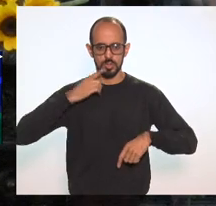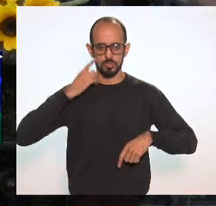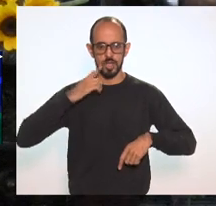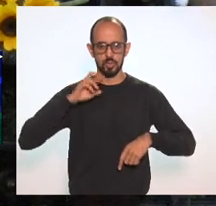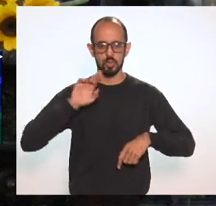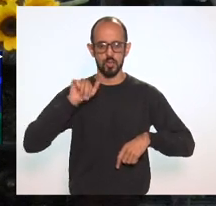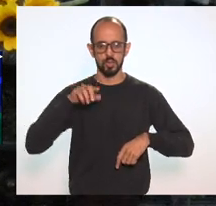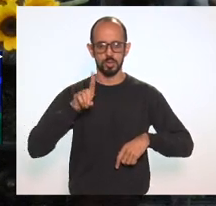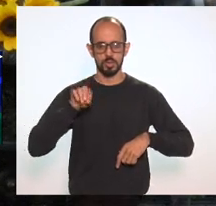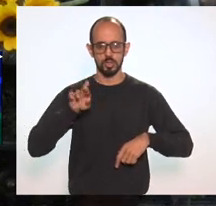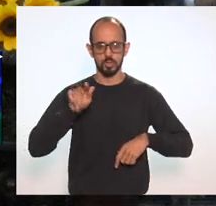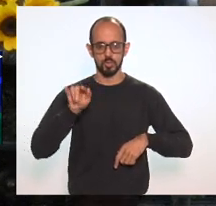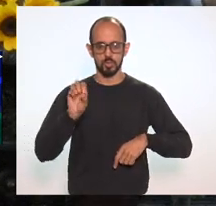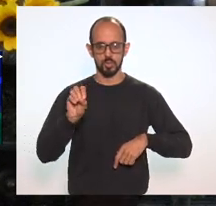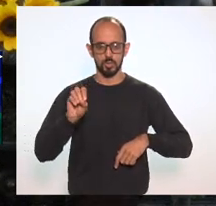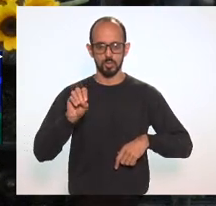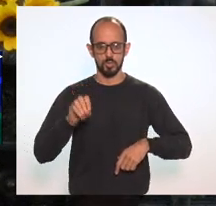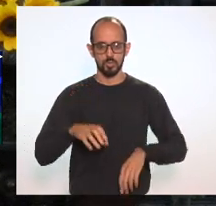Amorim